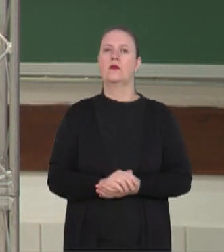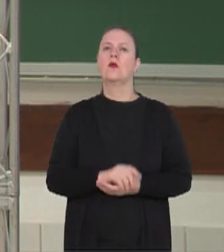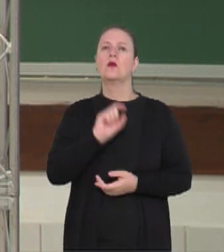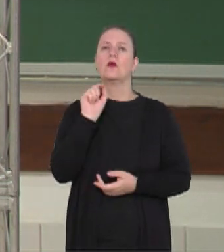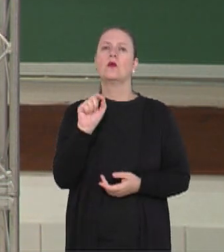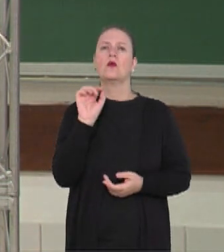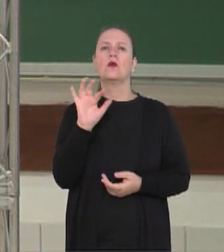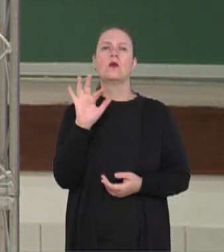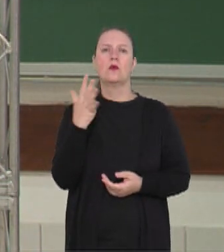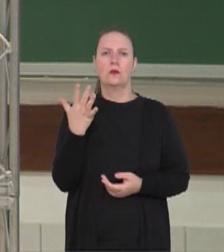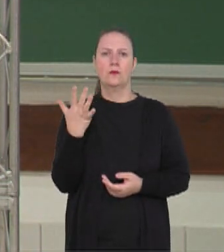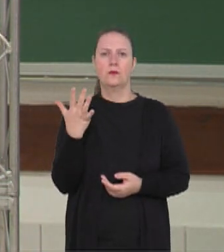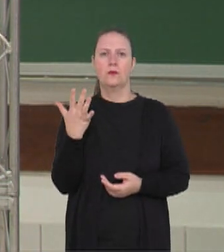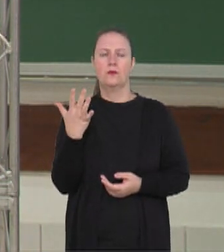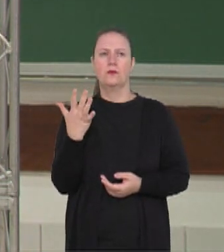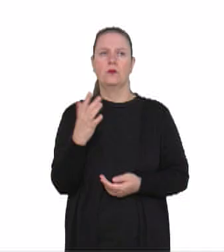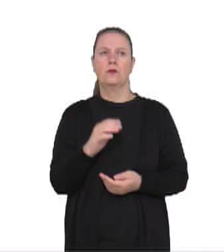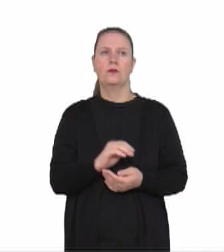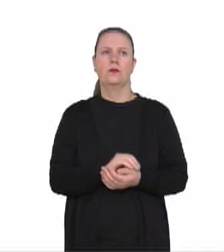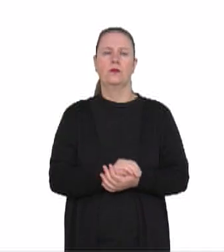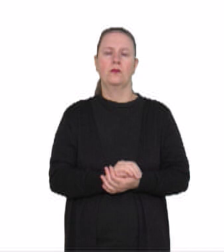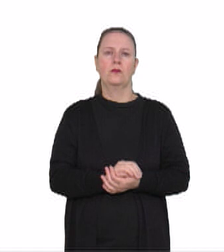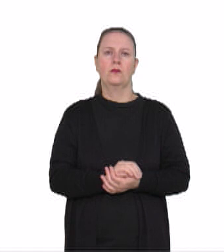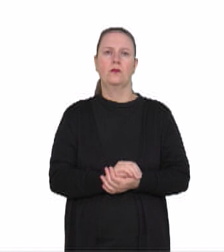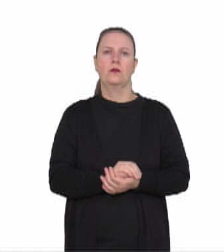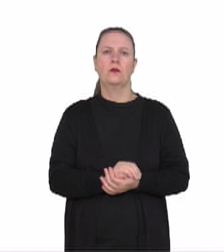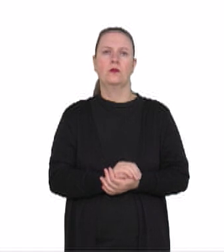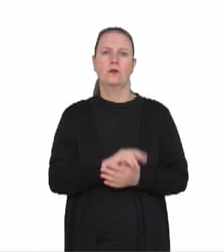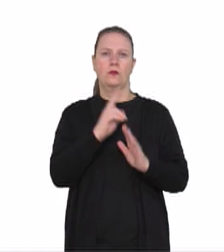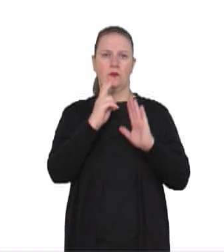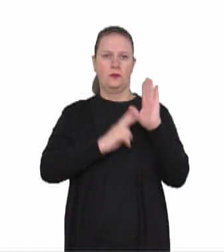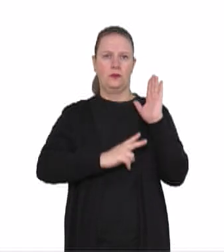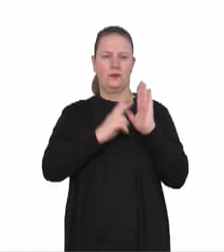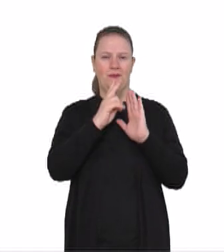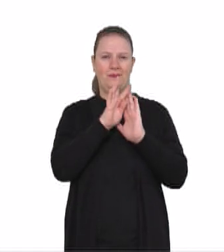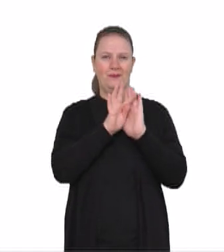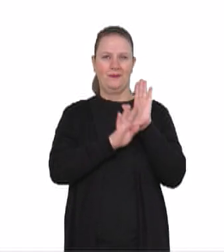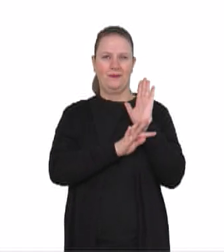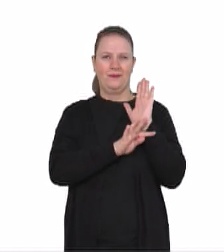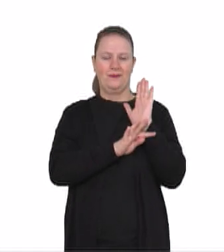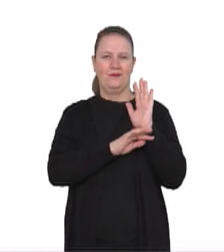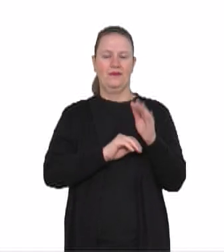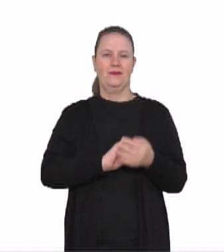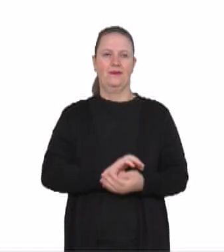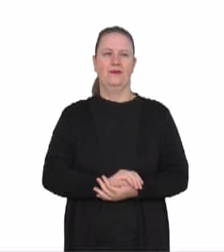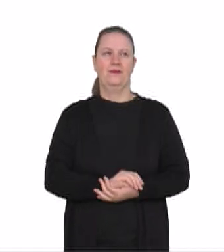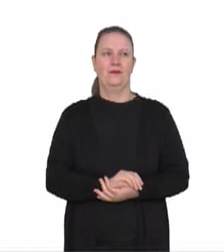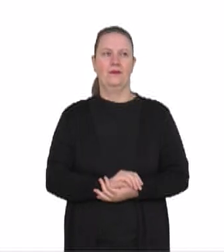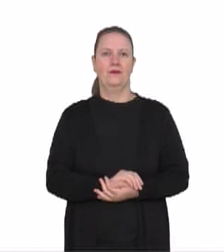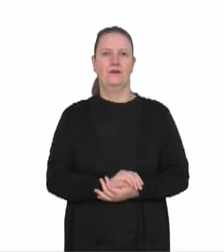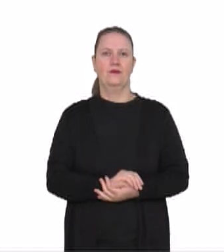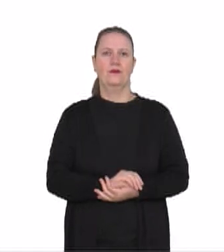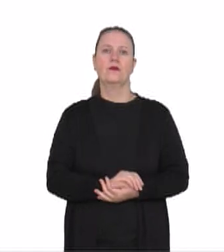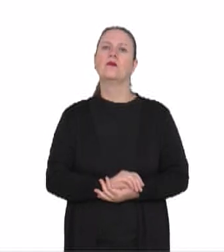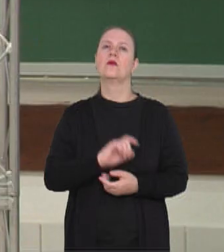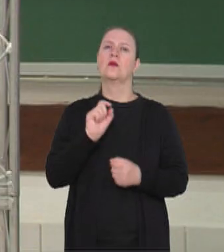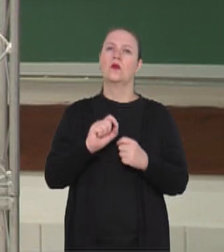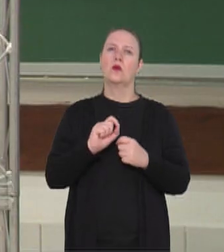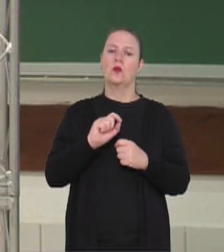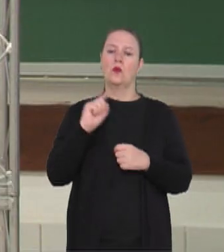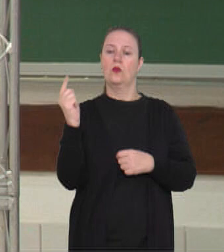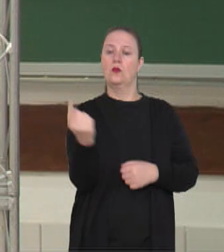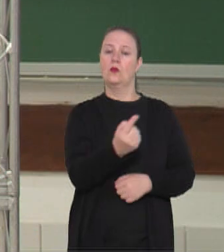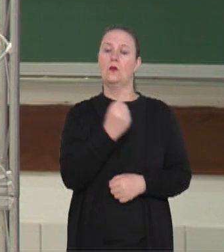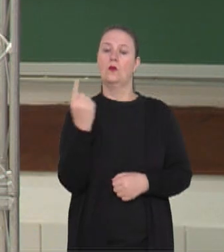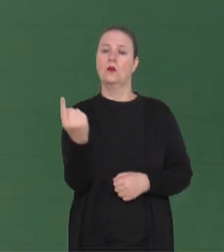Echo Fact, diz: microwaves use 10% less energy than a conventional oven. Então, os micro-ondas, eles